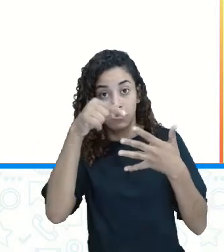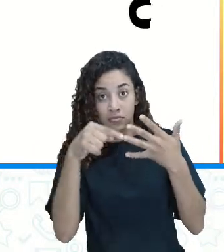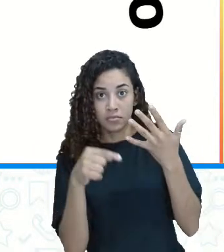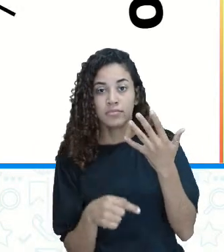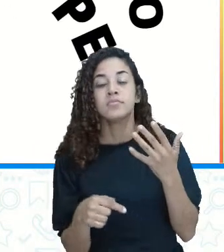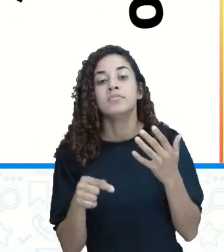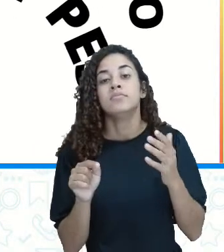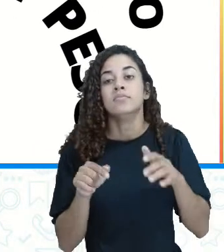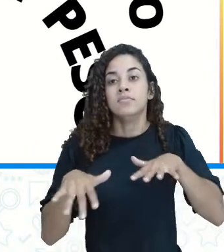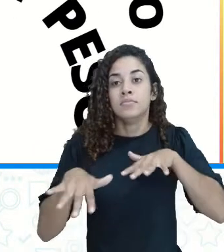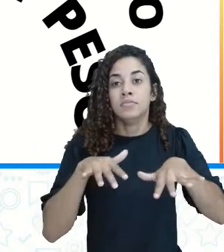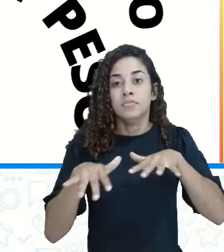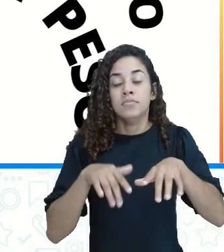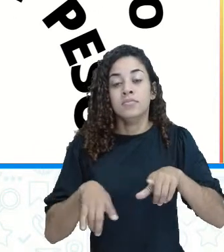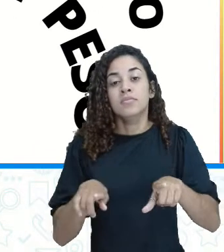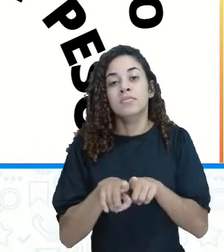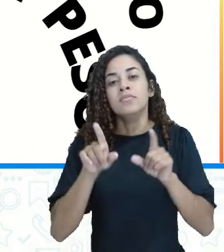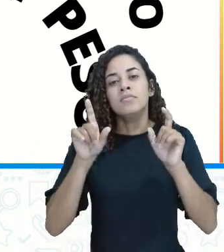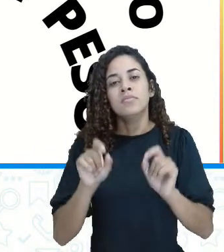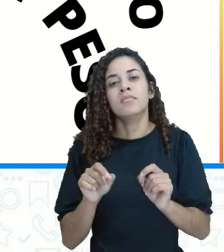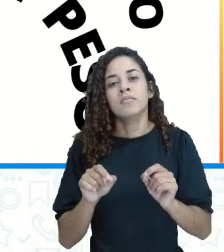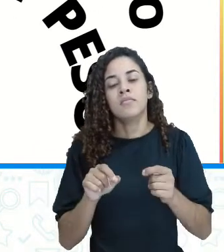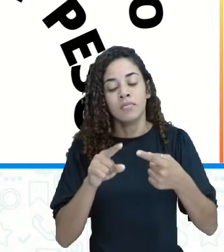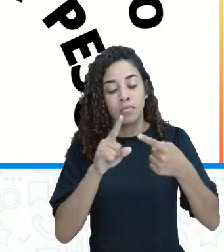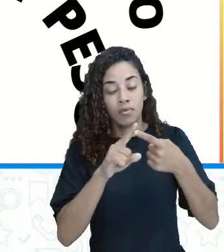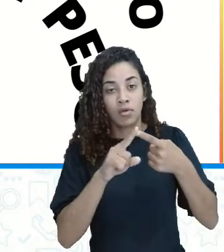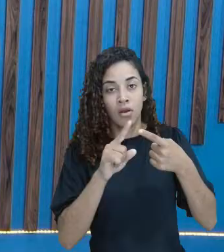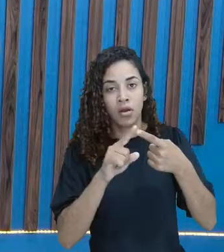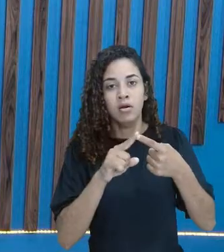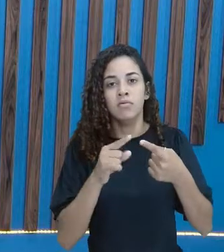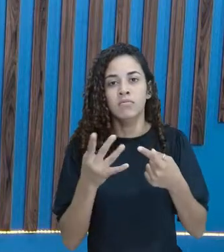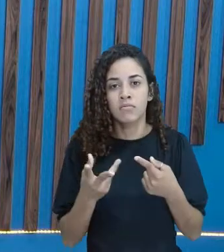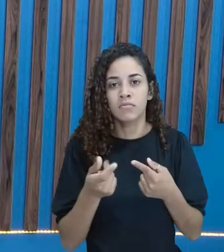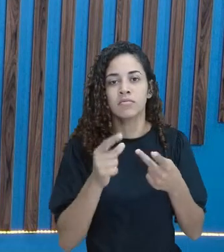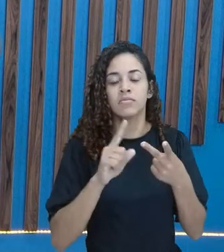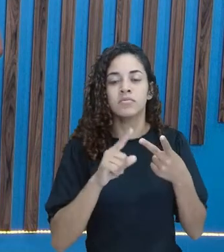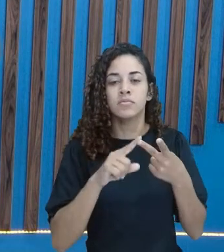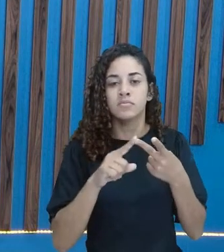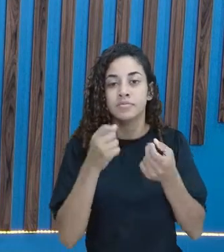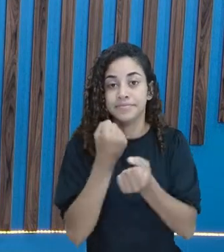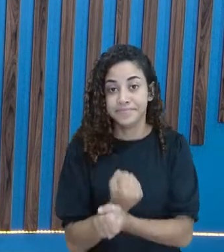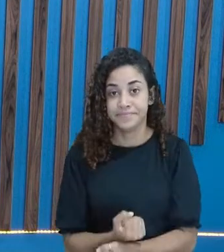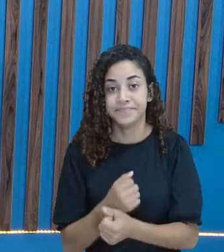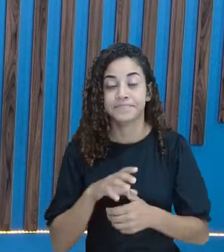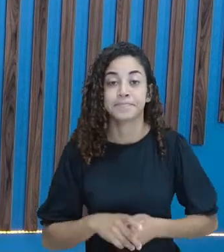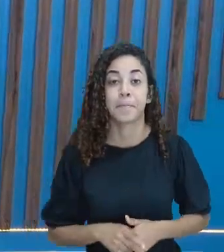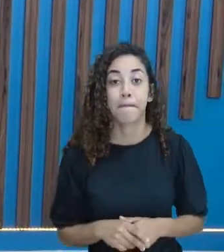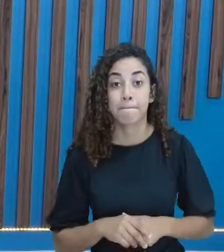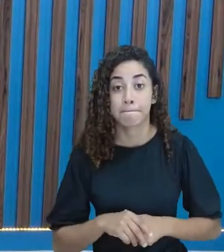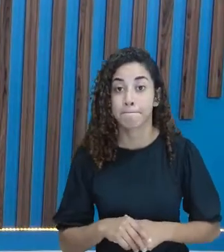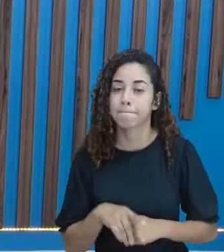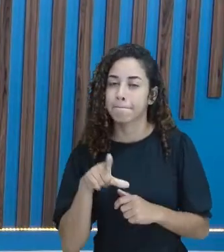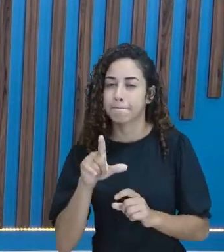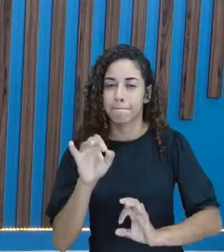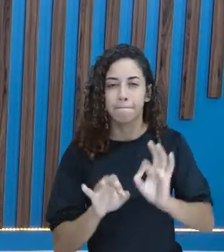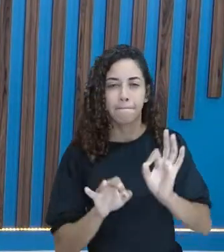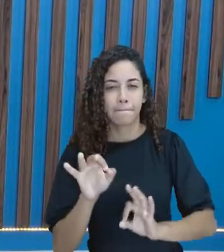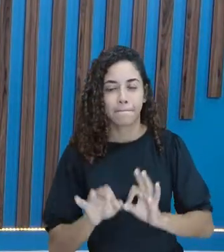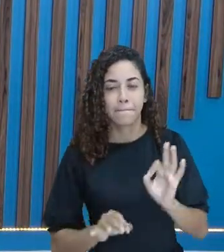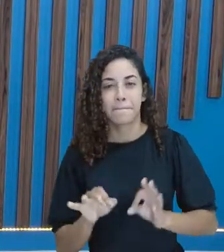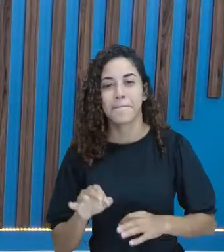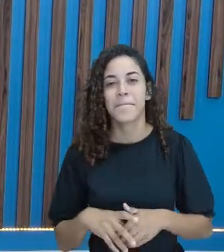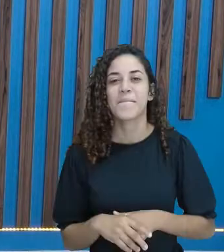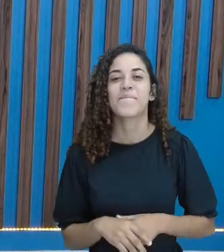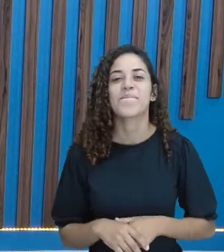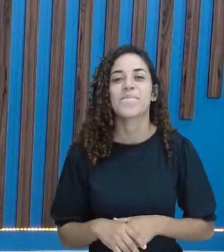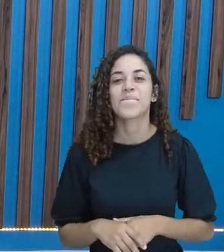movimento. E focando em fluência e peso. Então, olha aí. Se prepara, porque